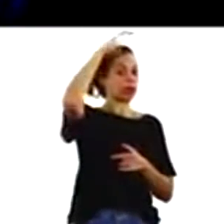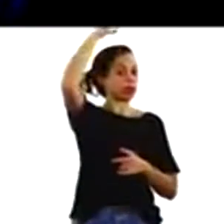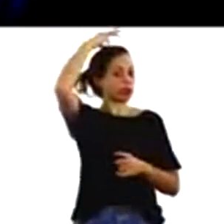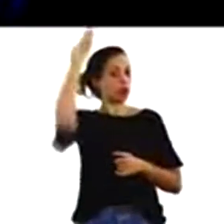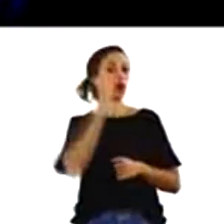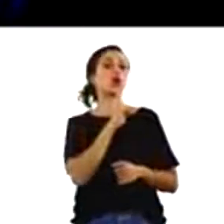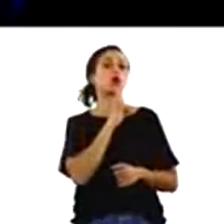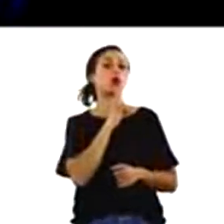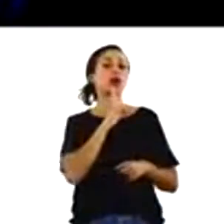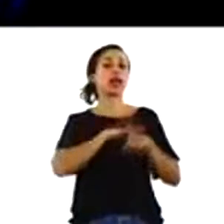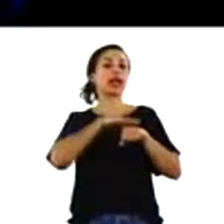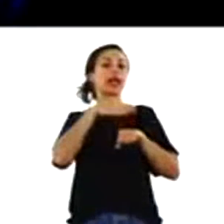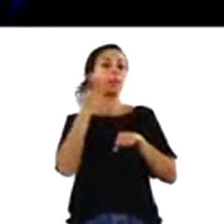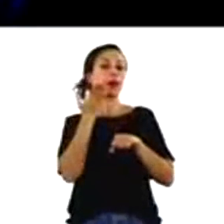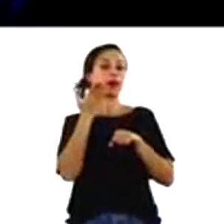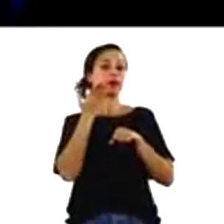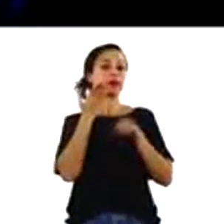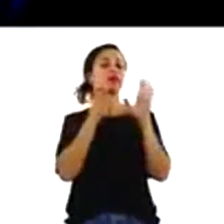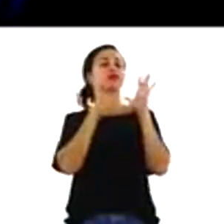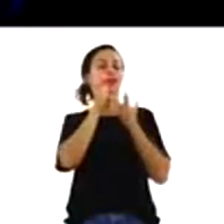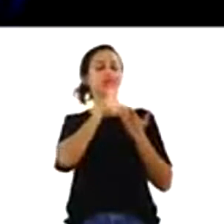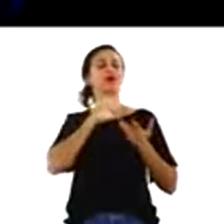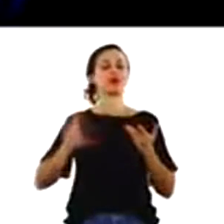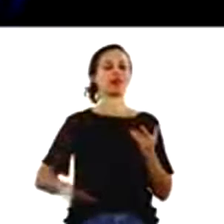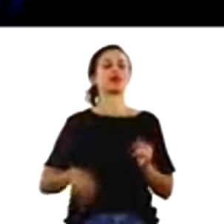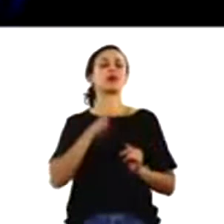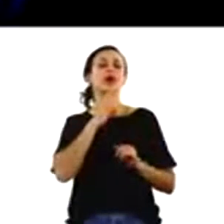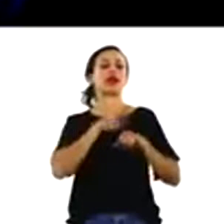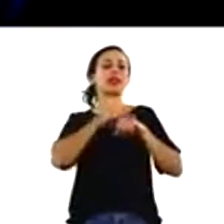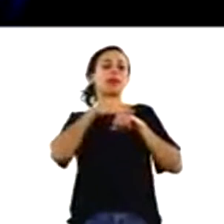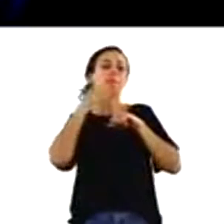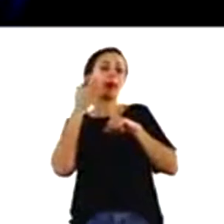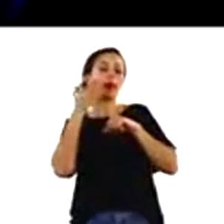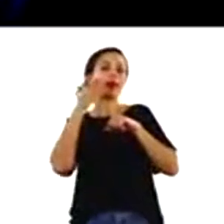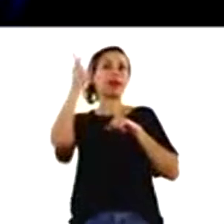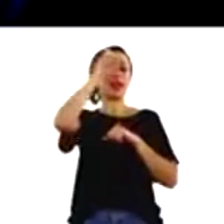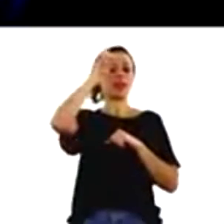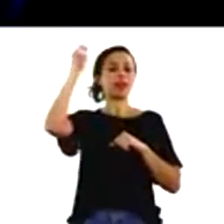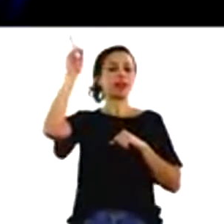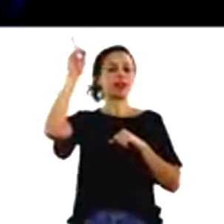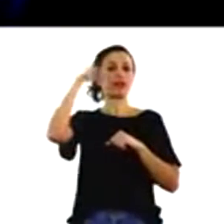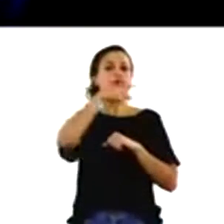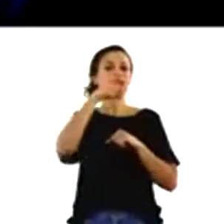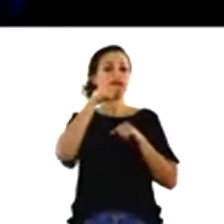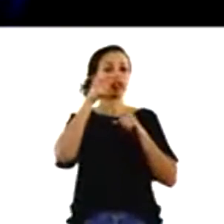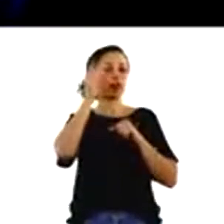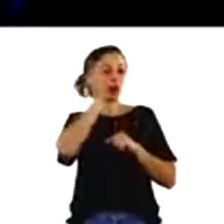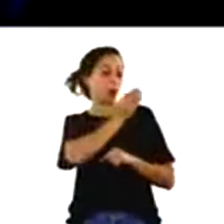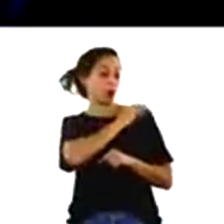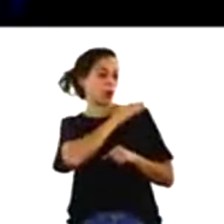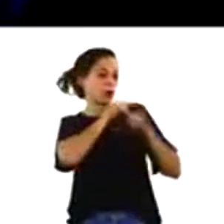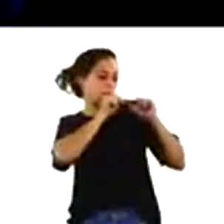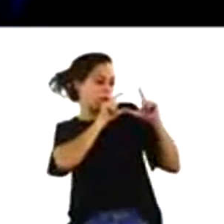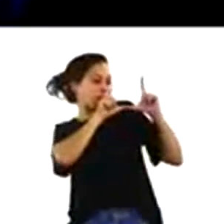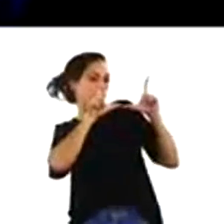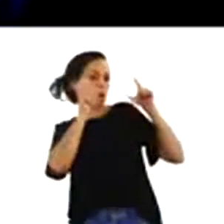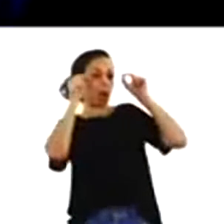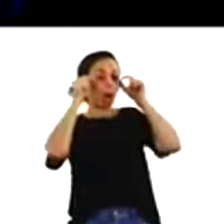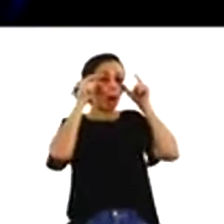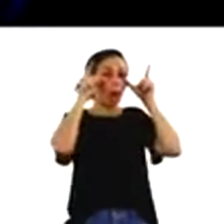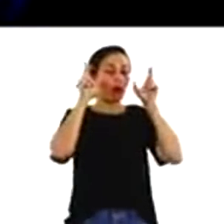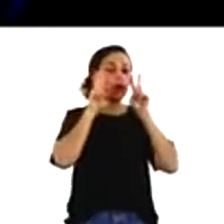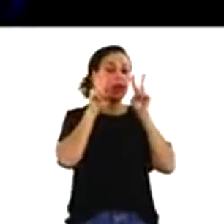dele, iluminados os olhos do vosso coração, para saberdes qual é a esperança do seu